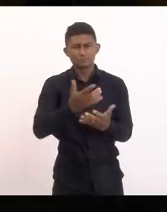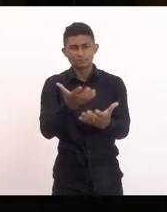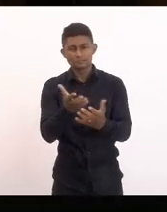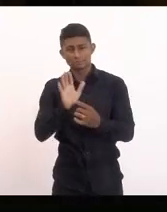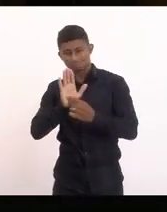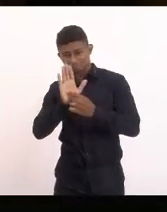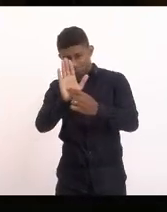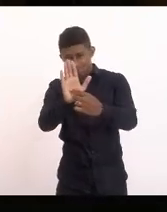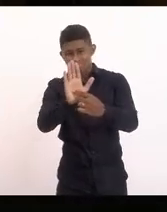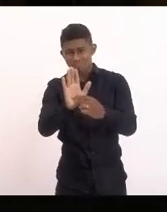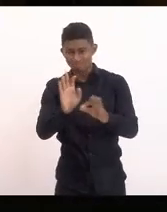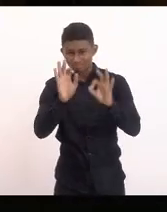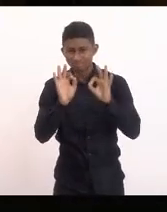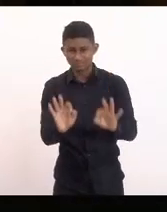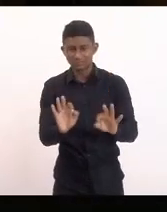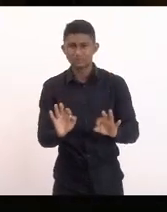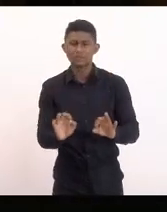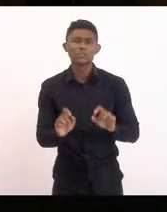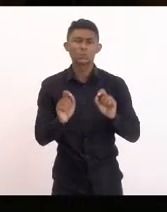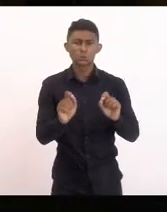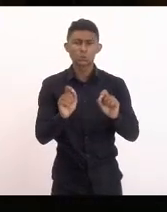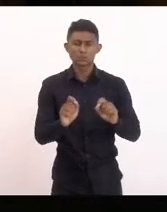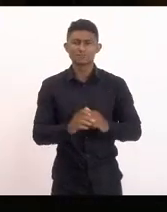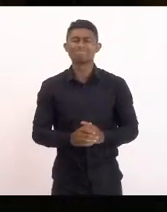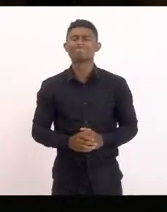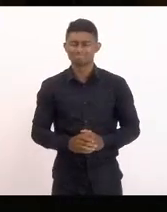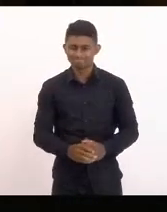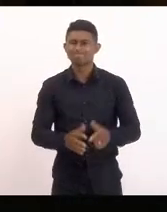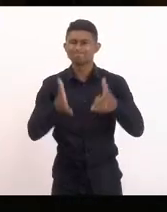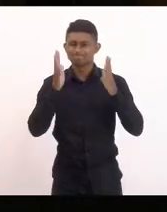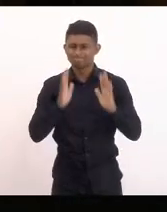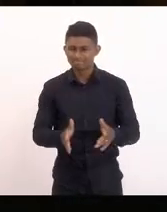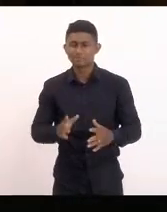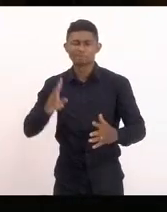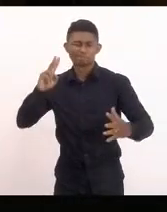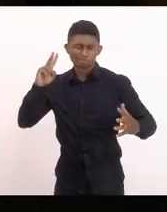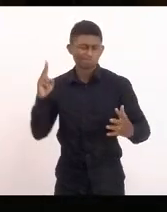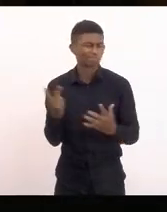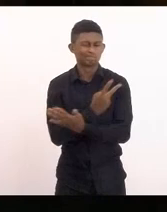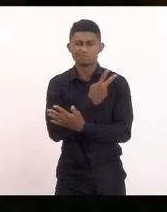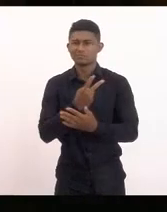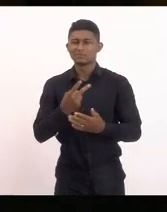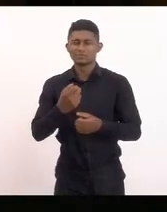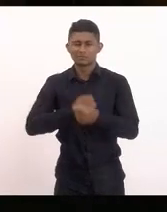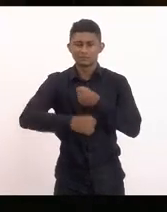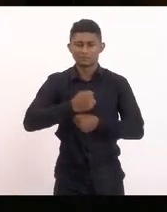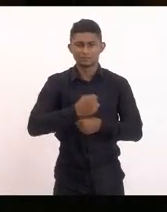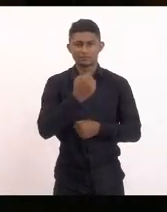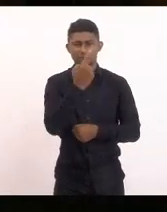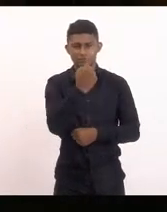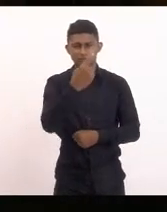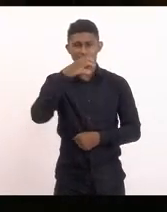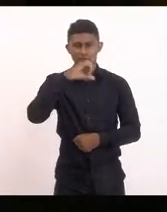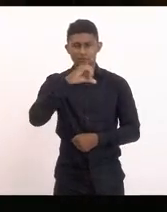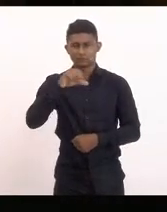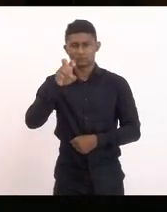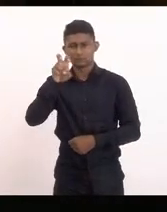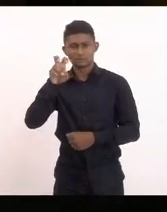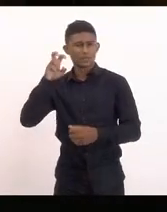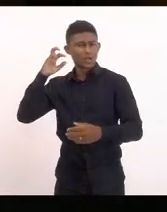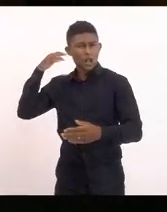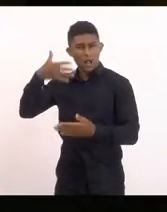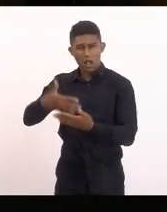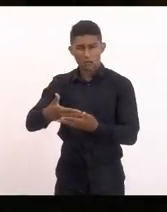de critérios legais, algo que vem acontecendo desde o ano de 1995. No ano